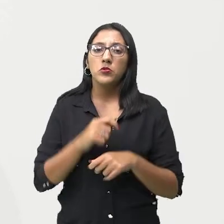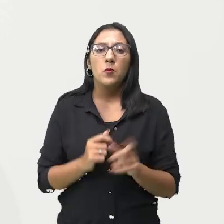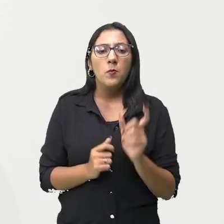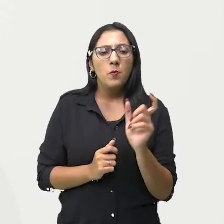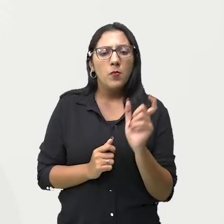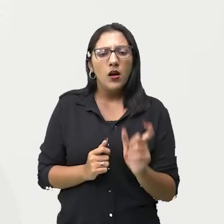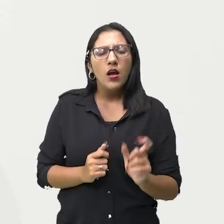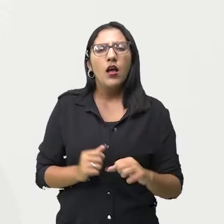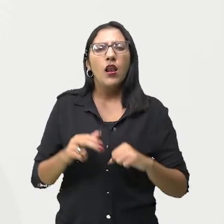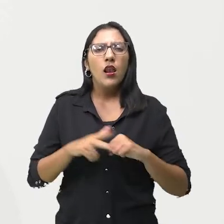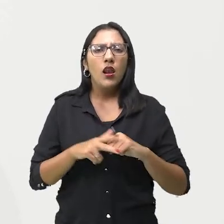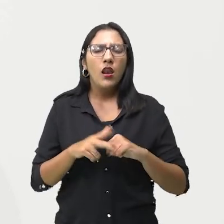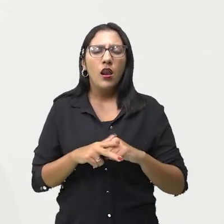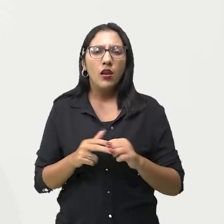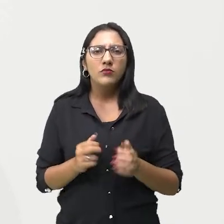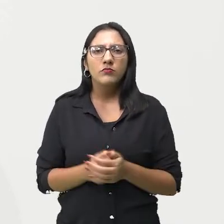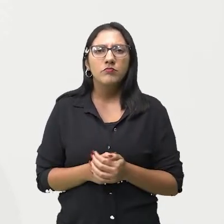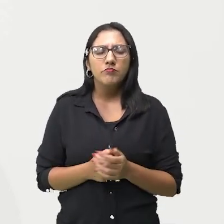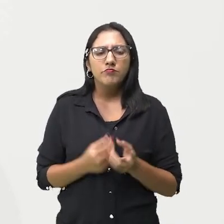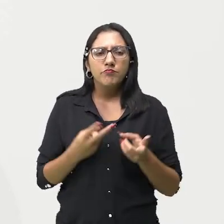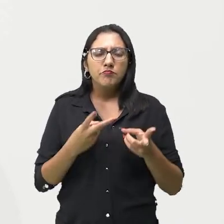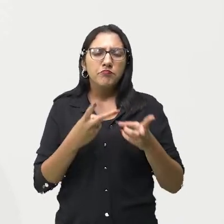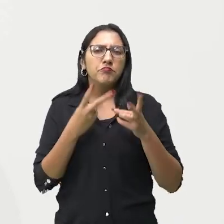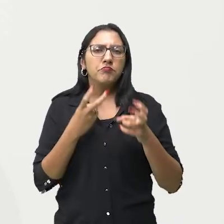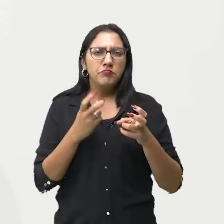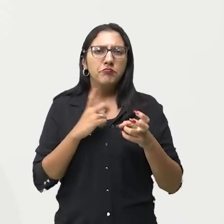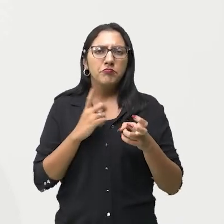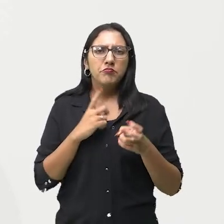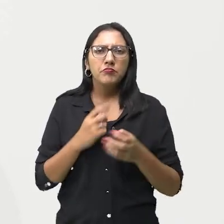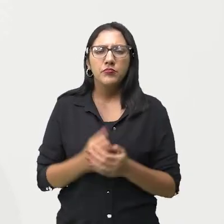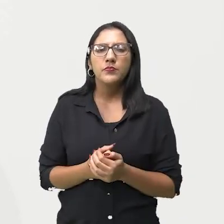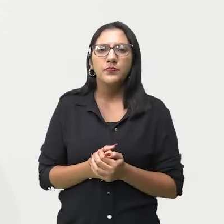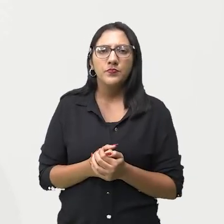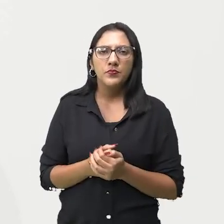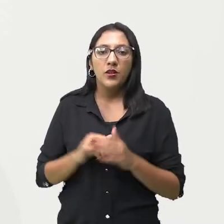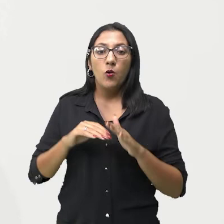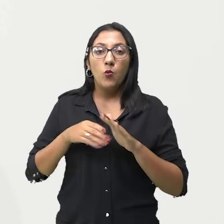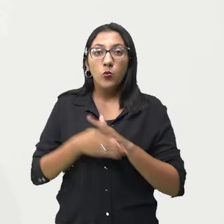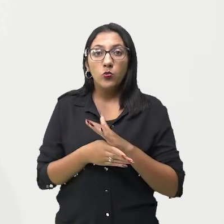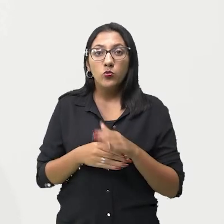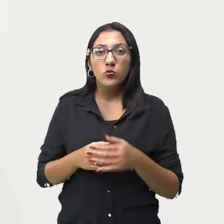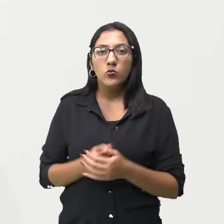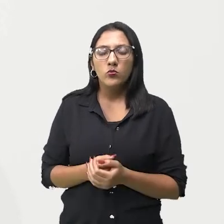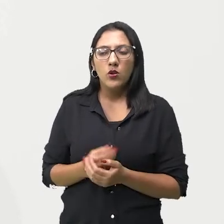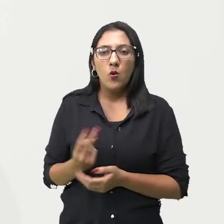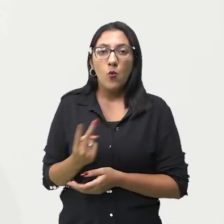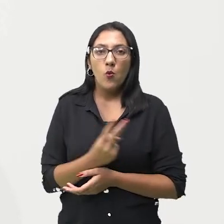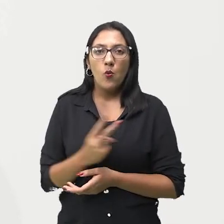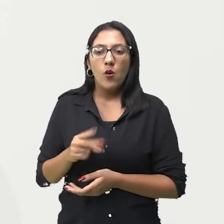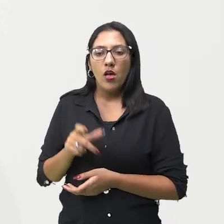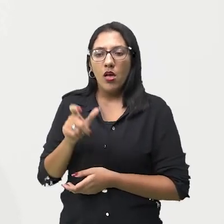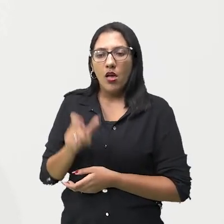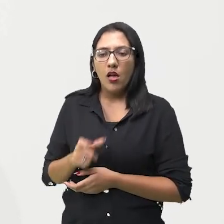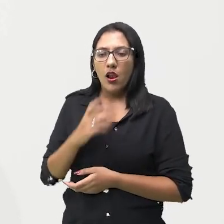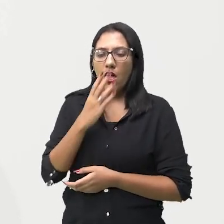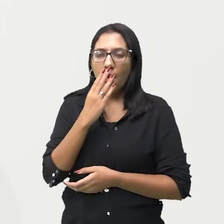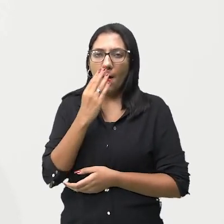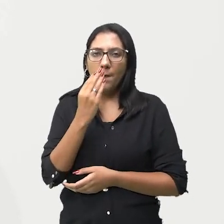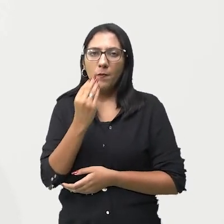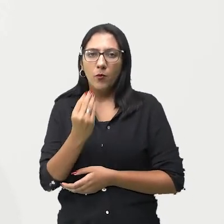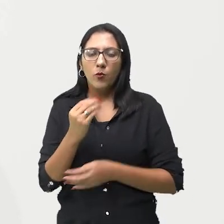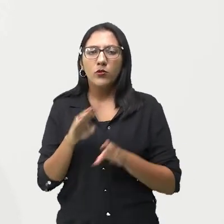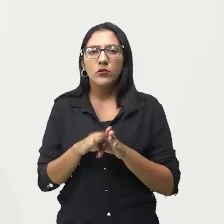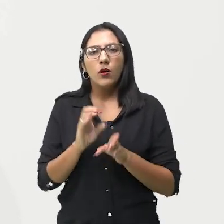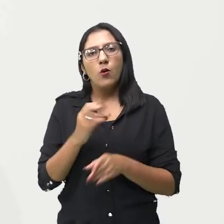demonstrando o momento em que os hábitos da raposa em relação ao